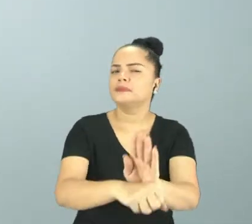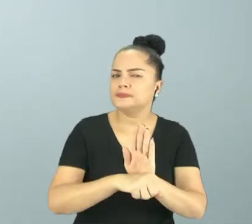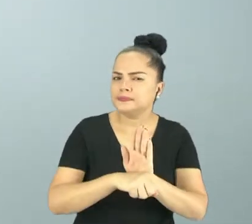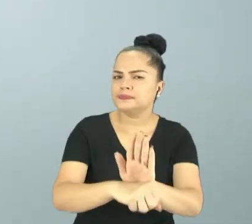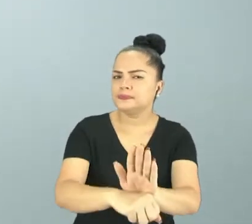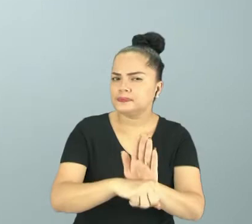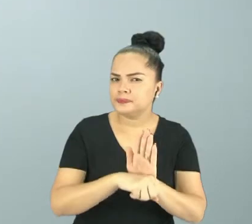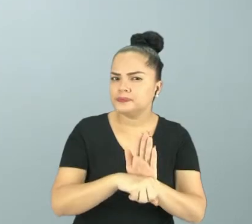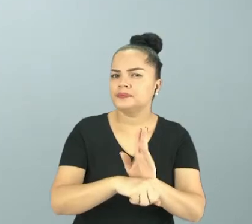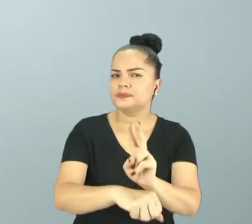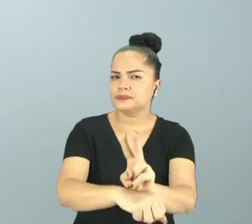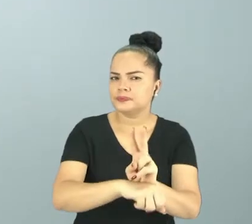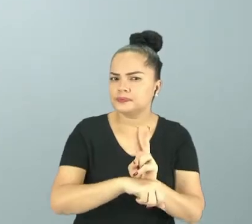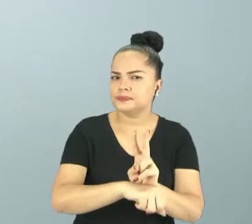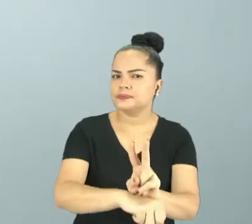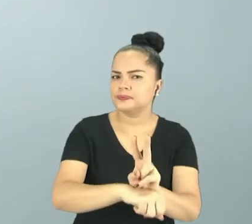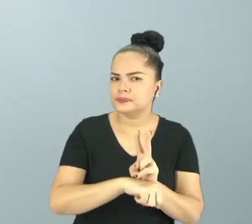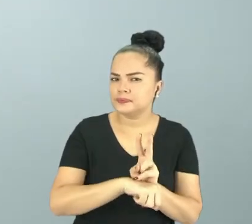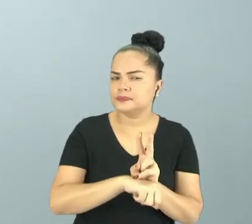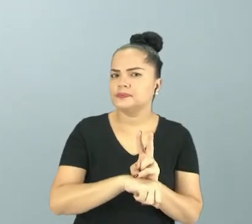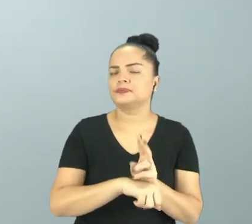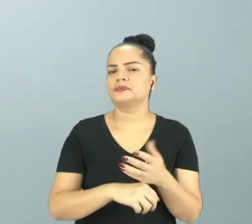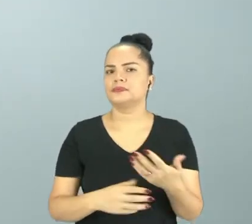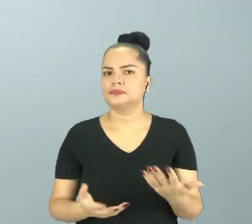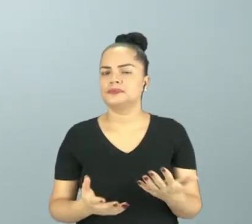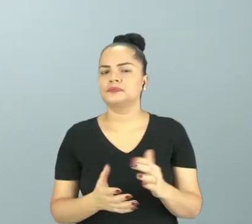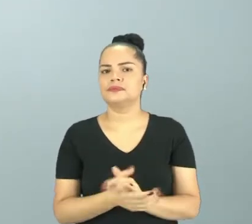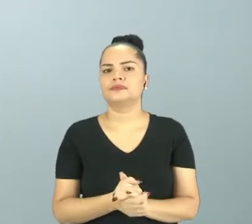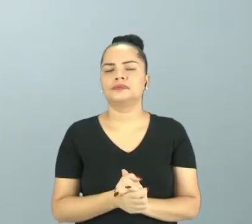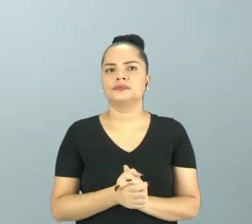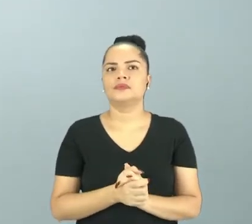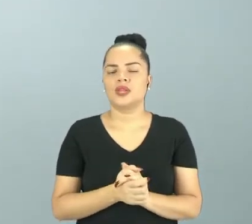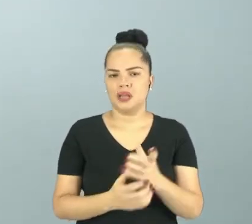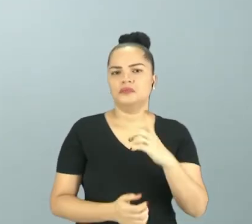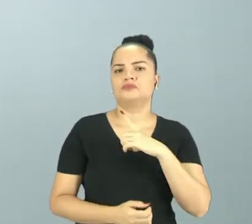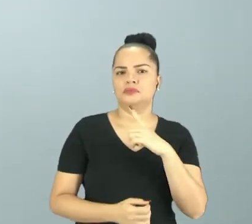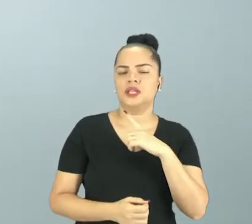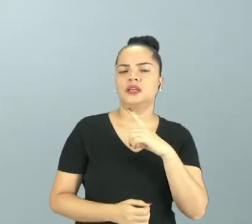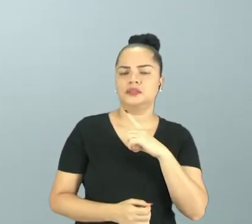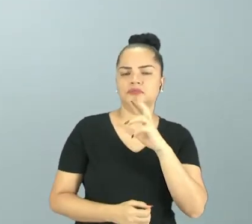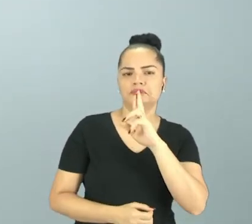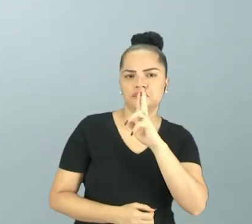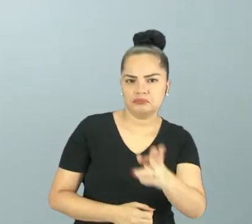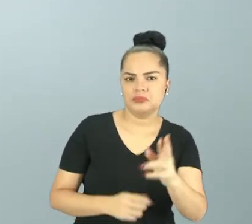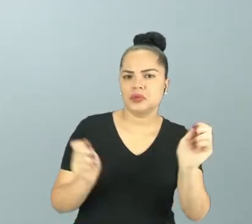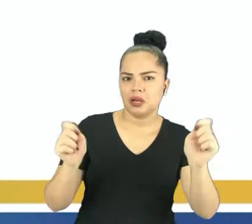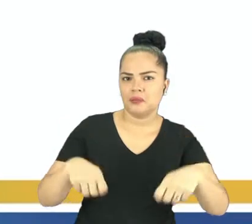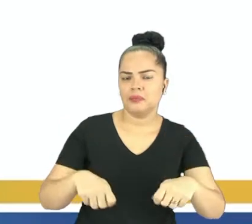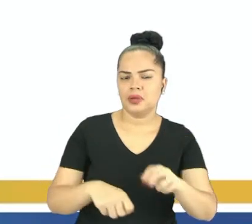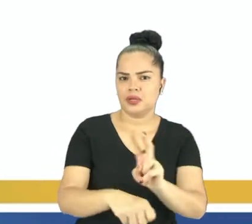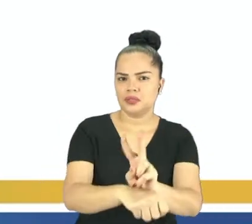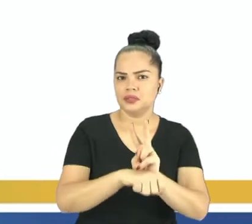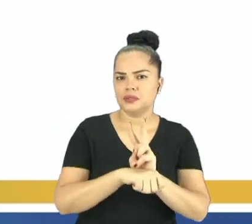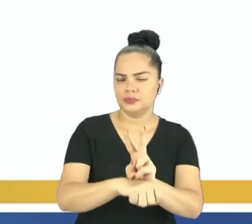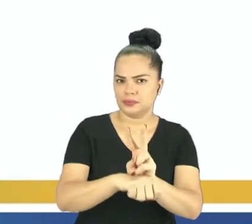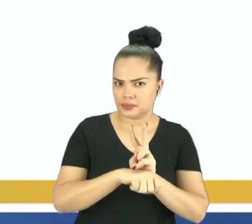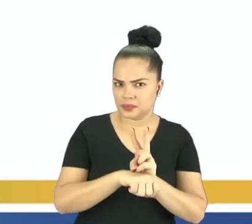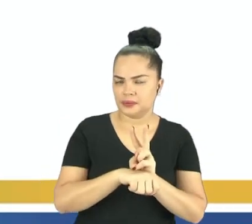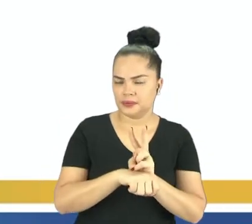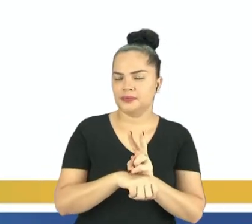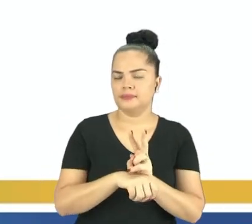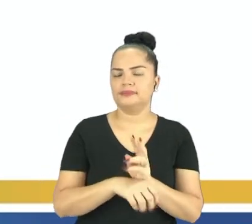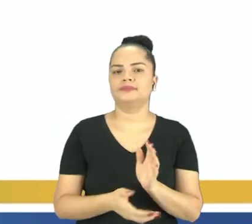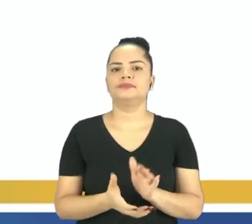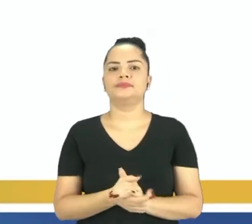you lend me? Can I borrow your? Existem algumas respostas possíveis. Vamos relembrar, então? Essas